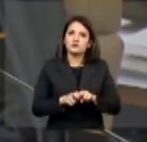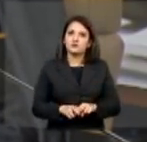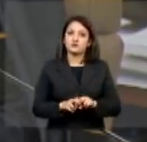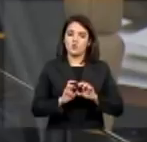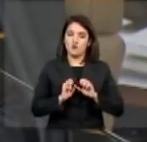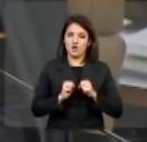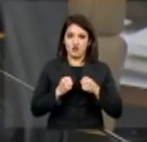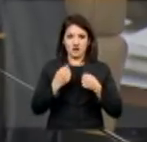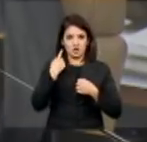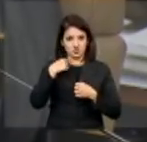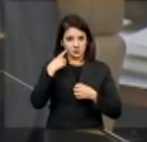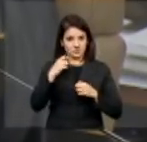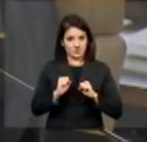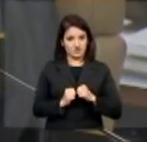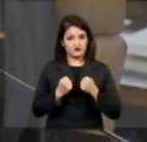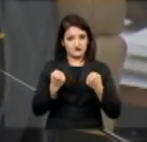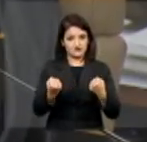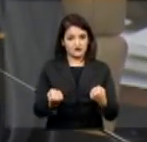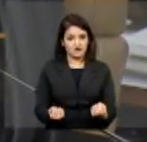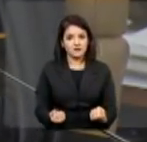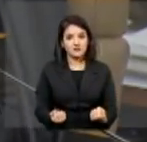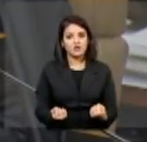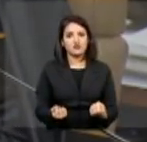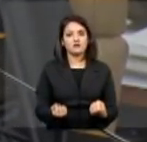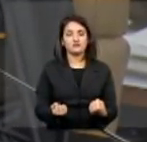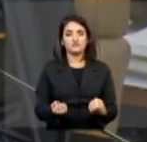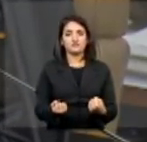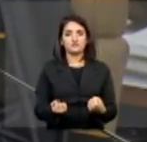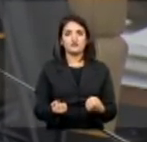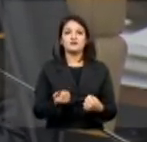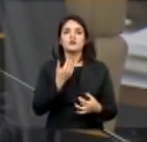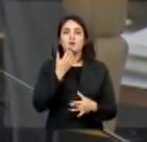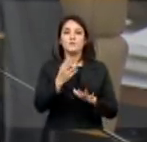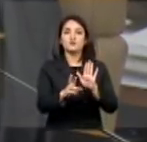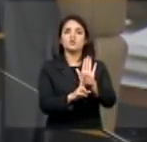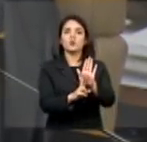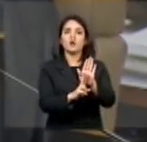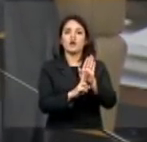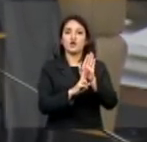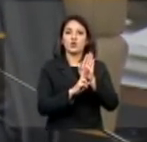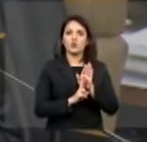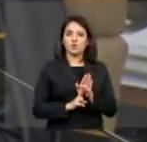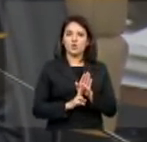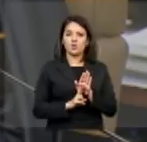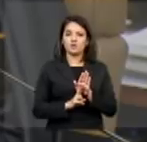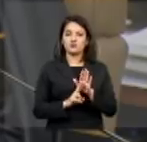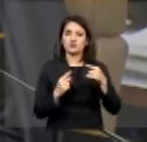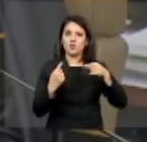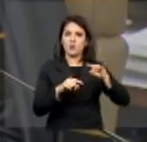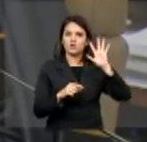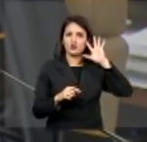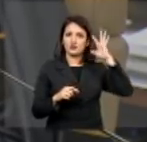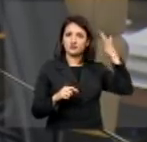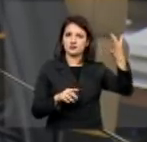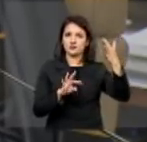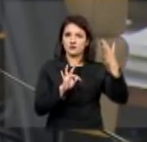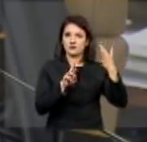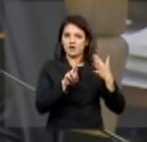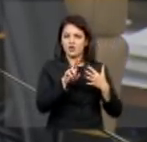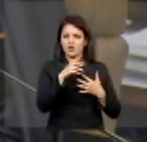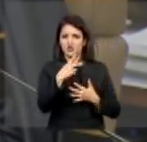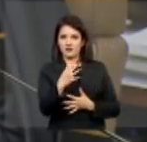pelo que colhidos altos interpôs recurso ordinário contra o que foi decidido pelo trf da 4ª